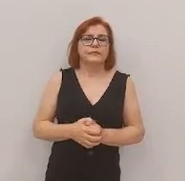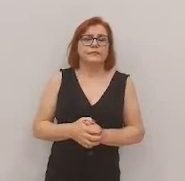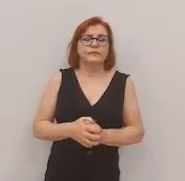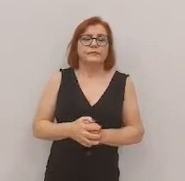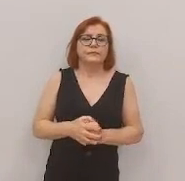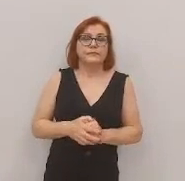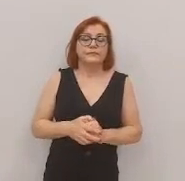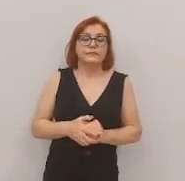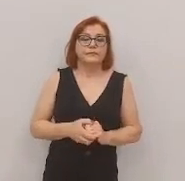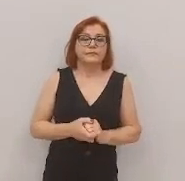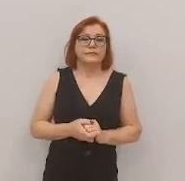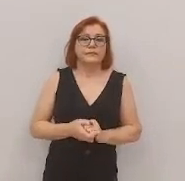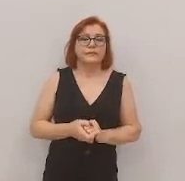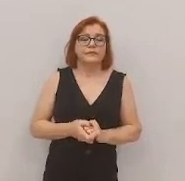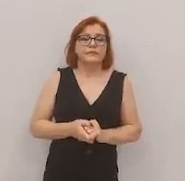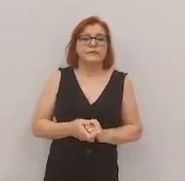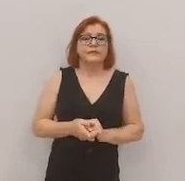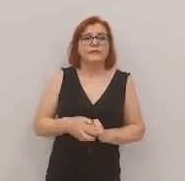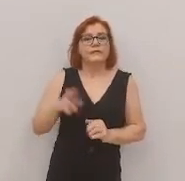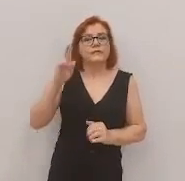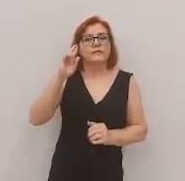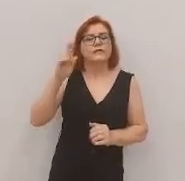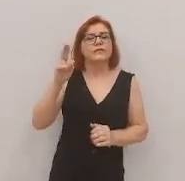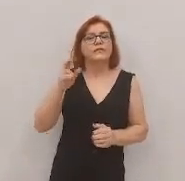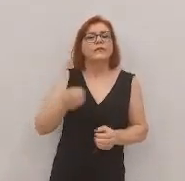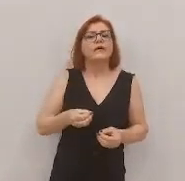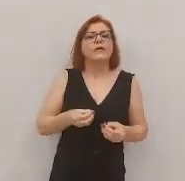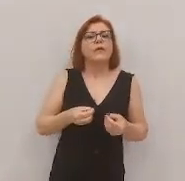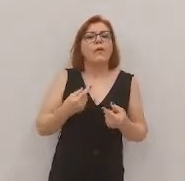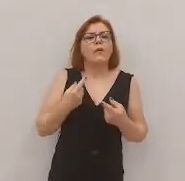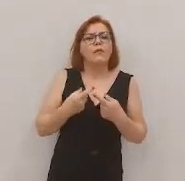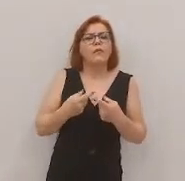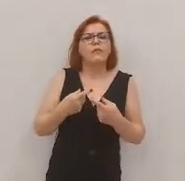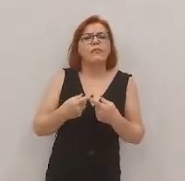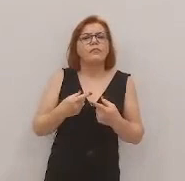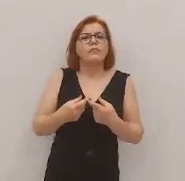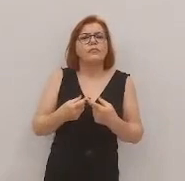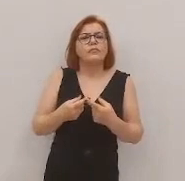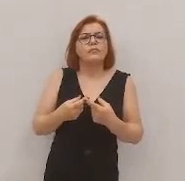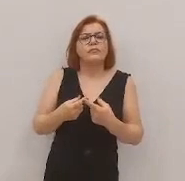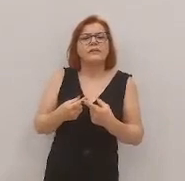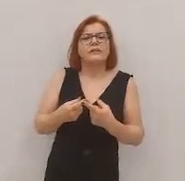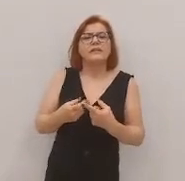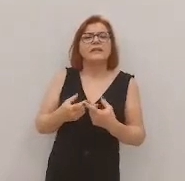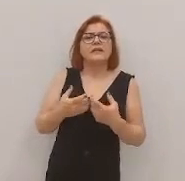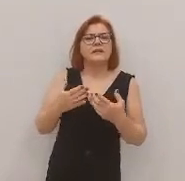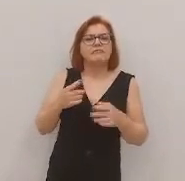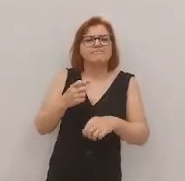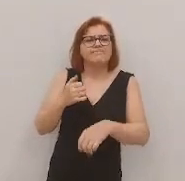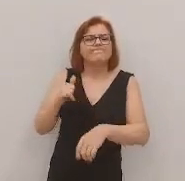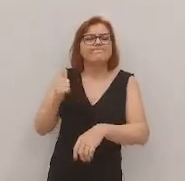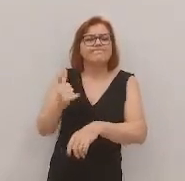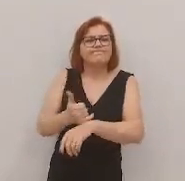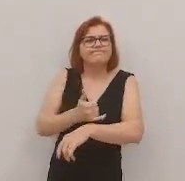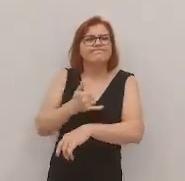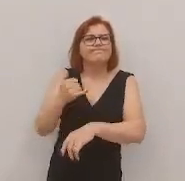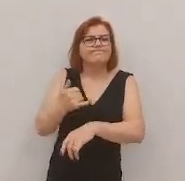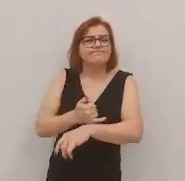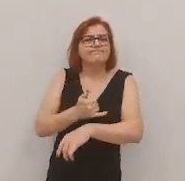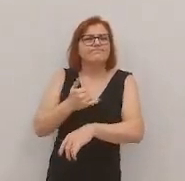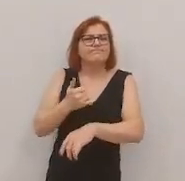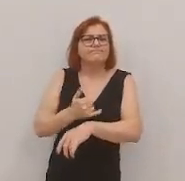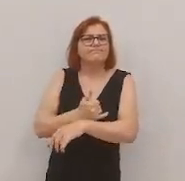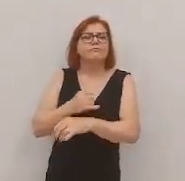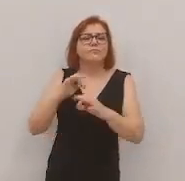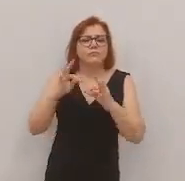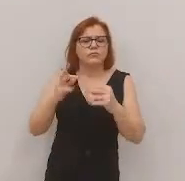por que ele tolera toda essa situação, né? Oh, Senhor Jesus. Oh,